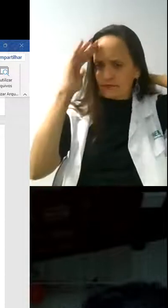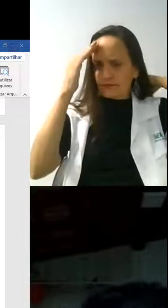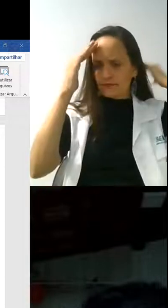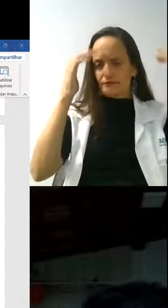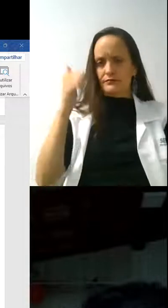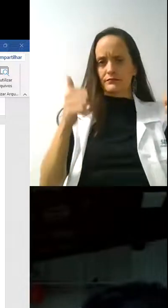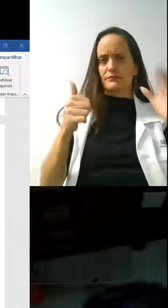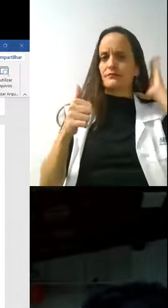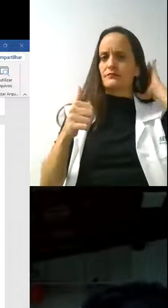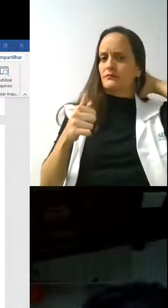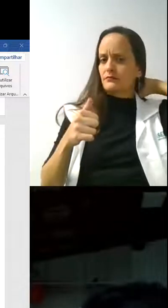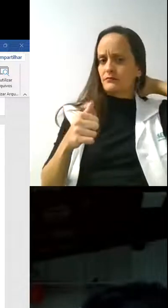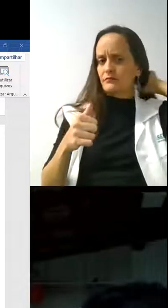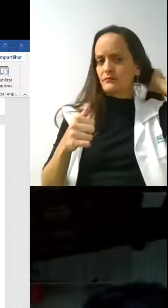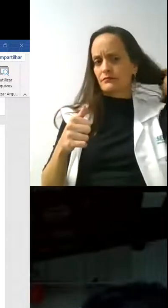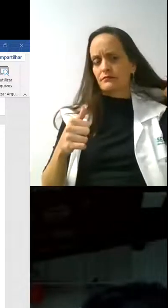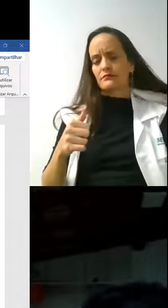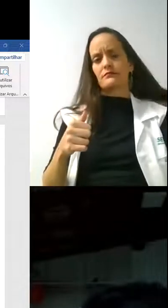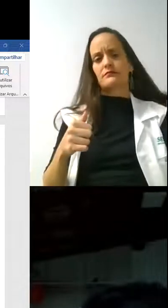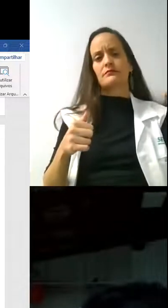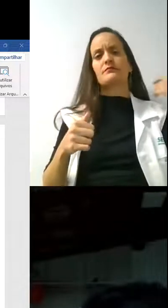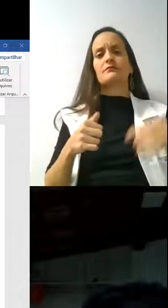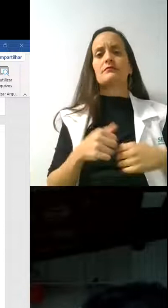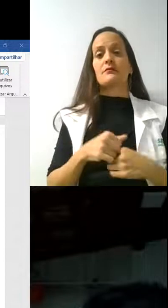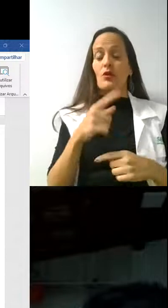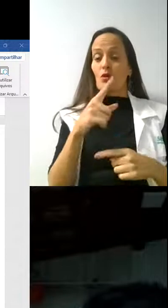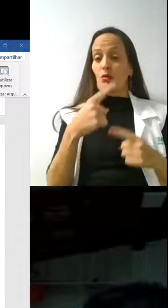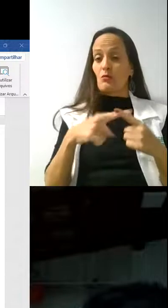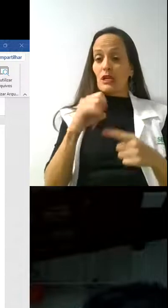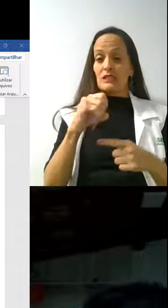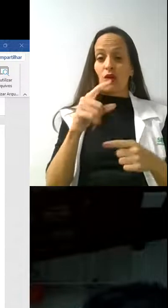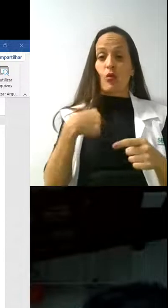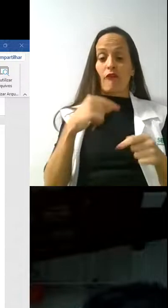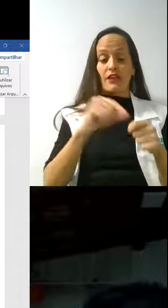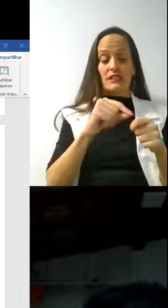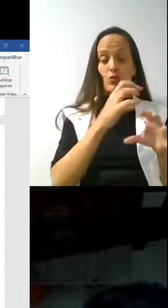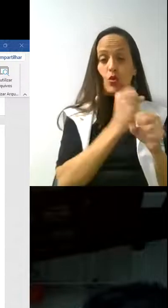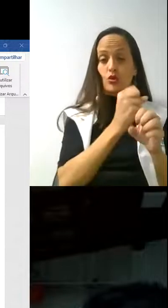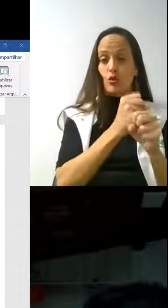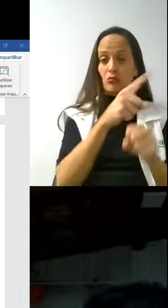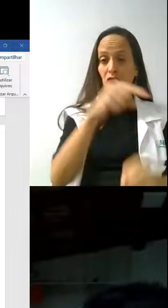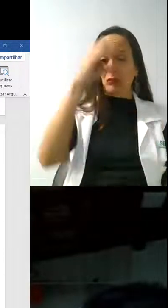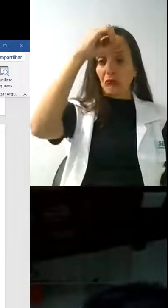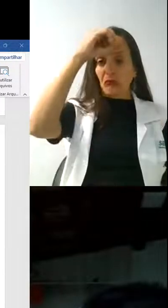pessoal? Porque senão sai fazendo conta aqui, vocês não entendem, aí dá ruim.